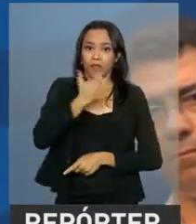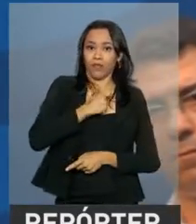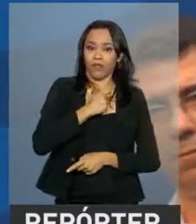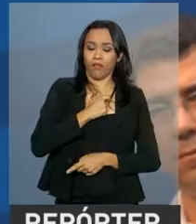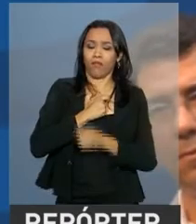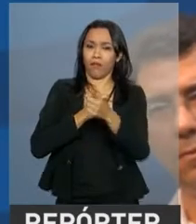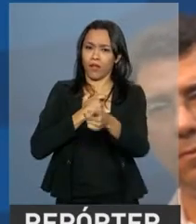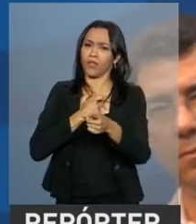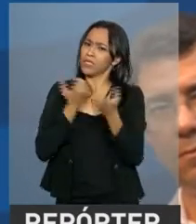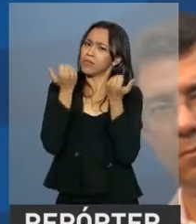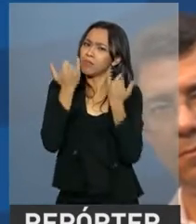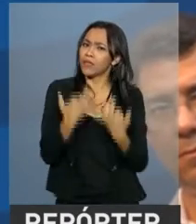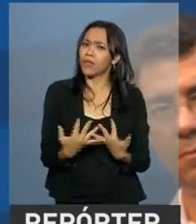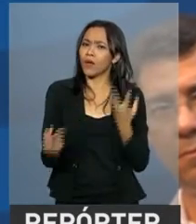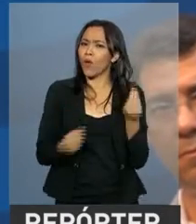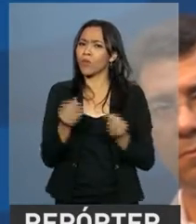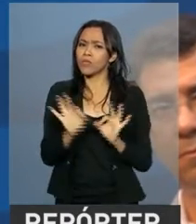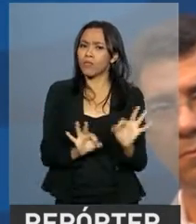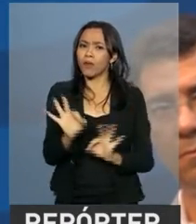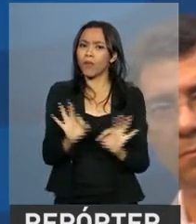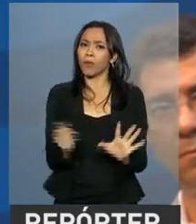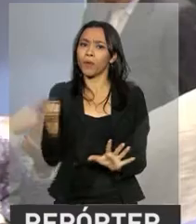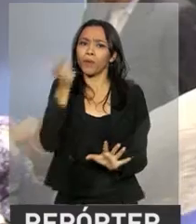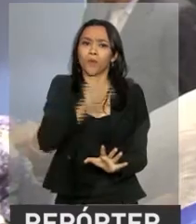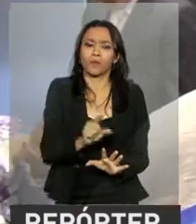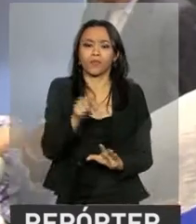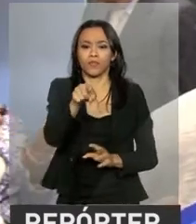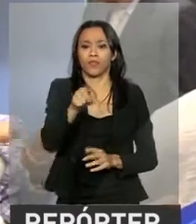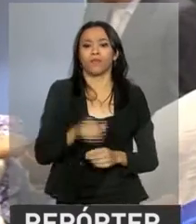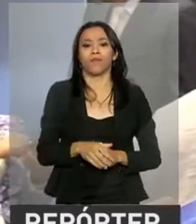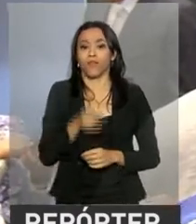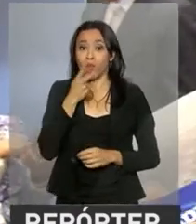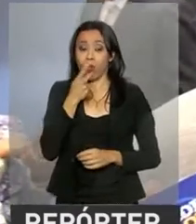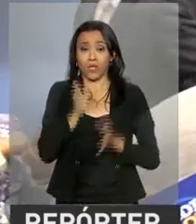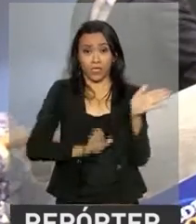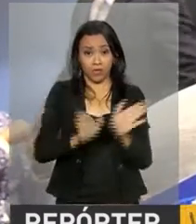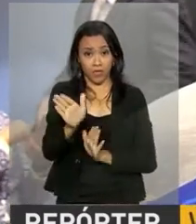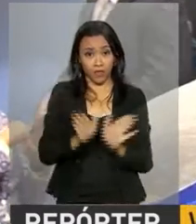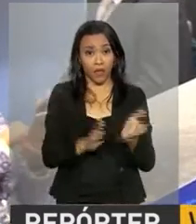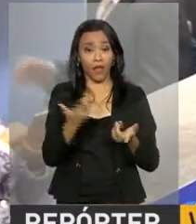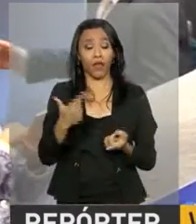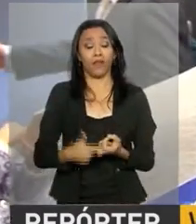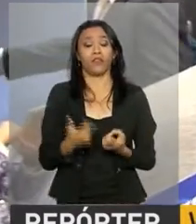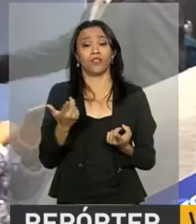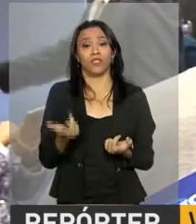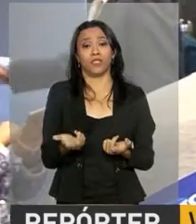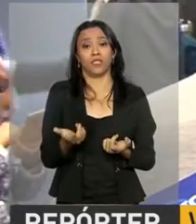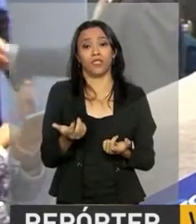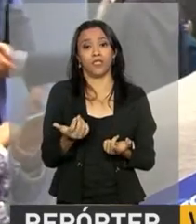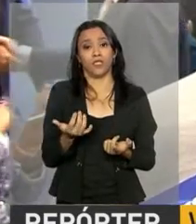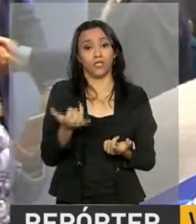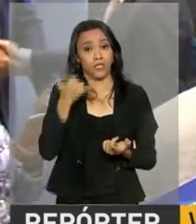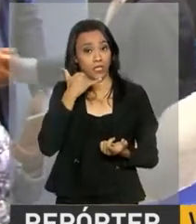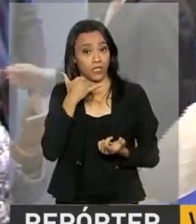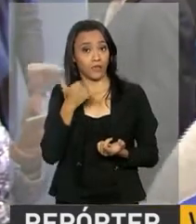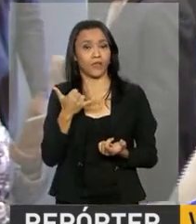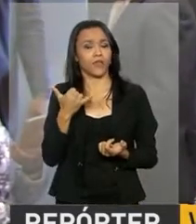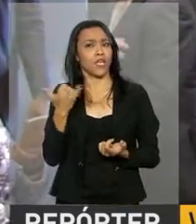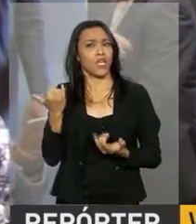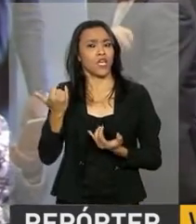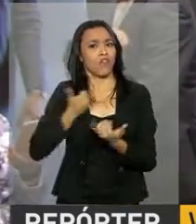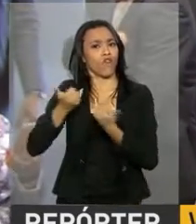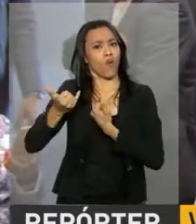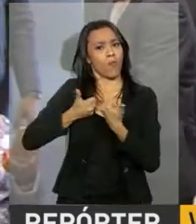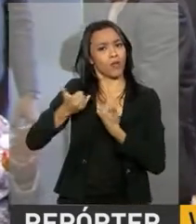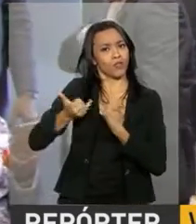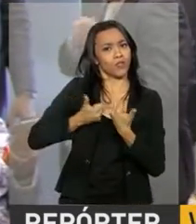paralímpico, conta como se preparou para a conquista. Acessibilidade do telefone, meus técnicos, eles passavam muitas informações para